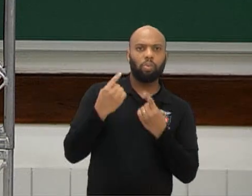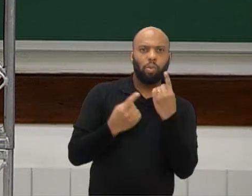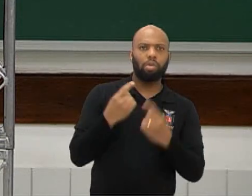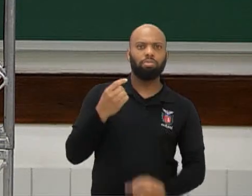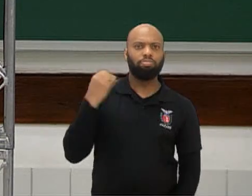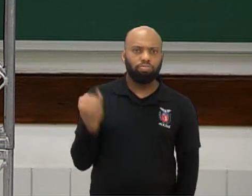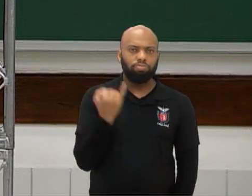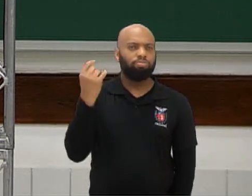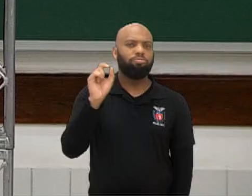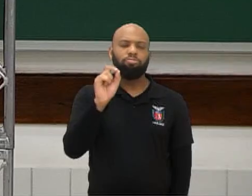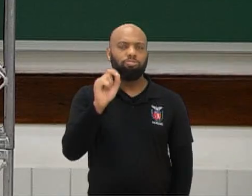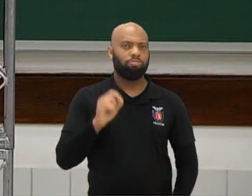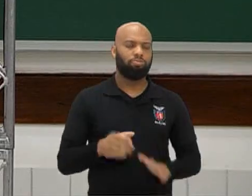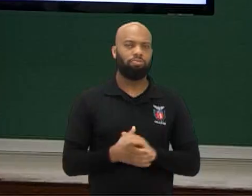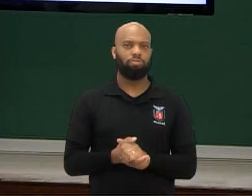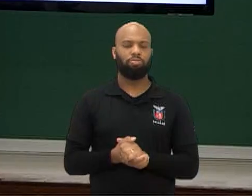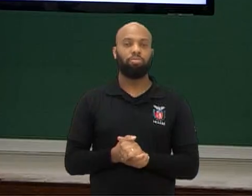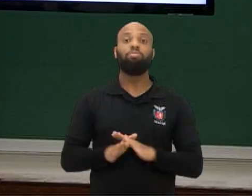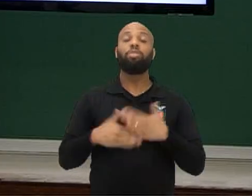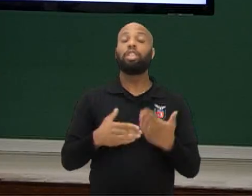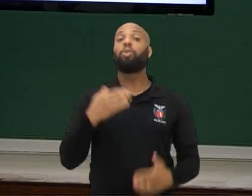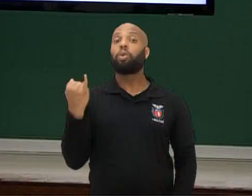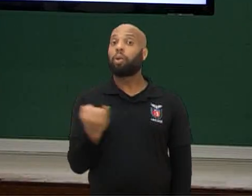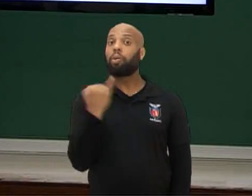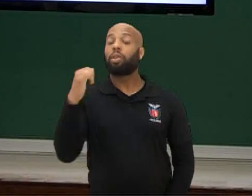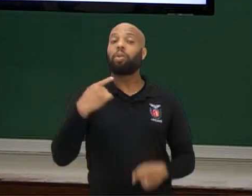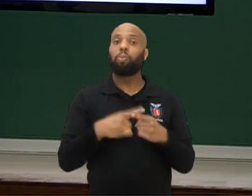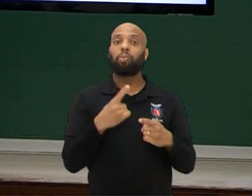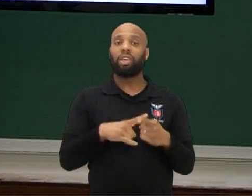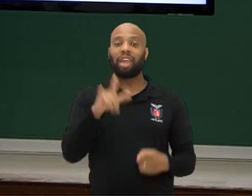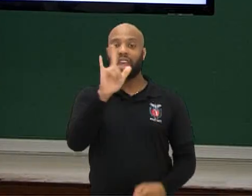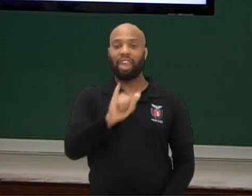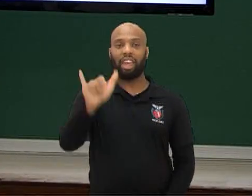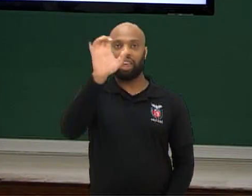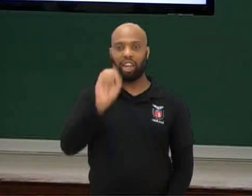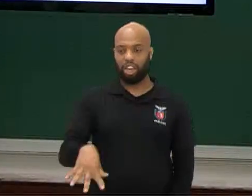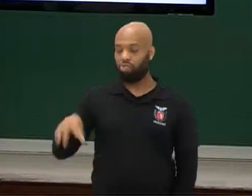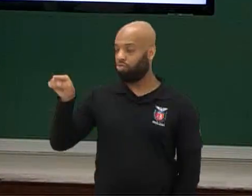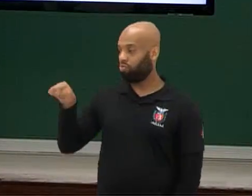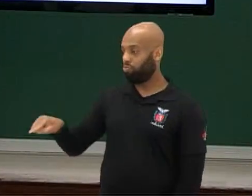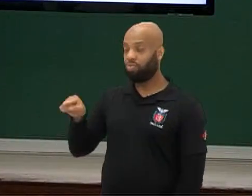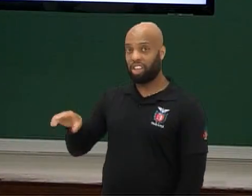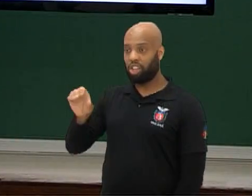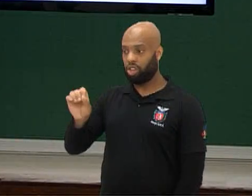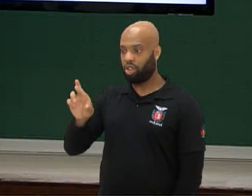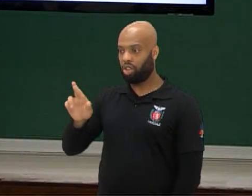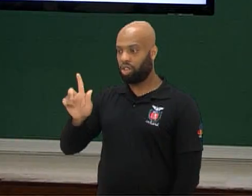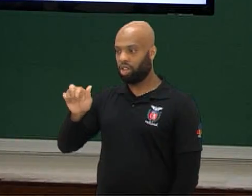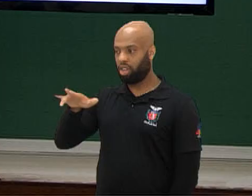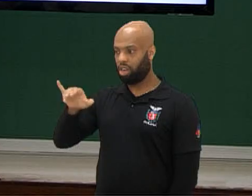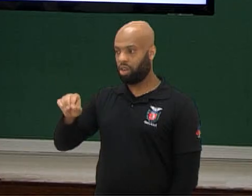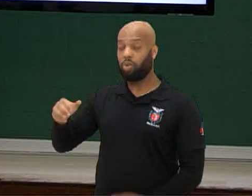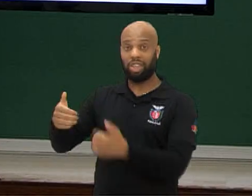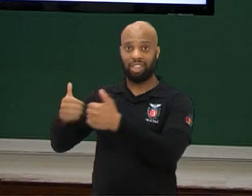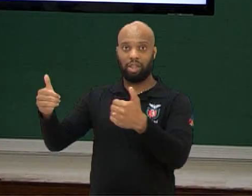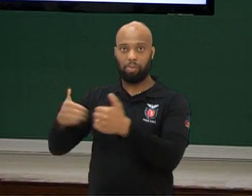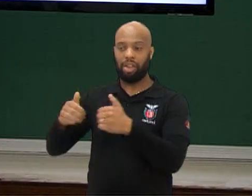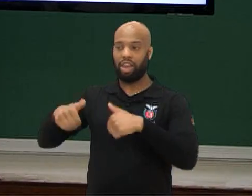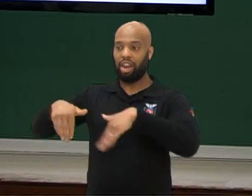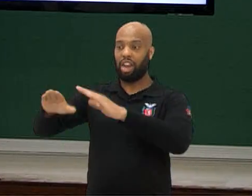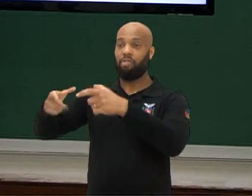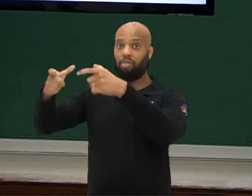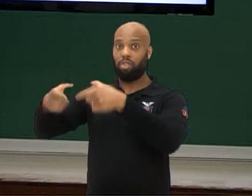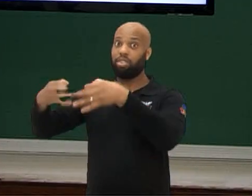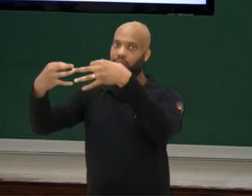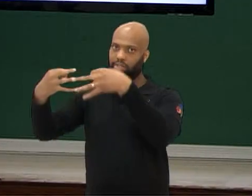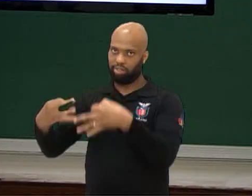Importância, pessoal? A importância é que o lixo orgânico, se ele for separado, ele vai para um aterro sanitário e